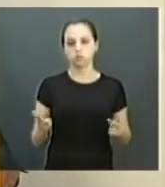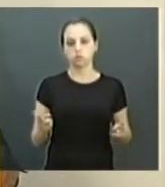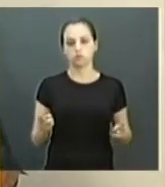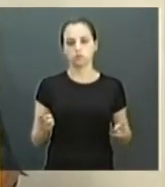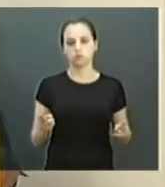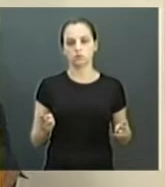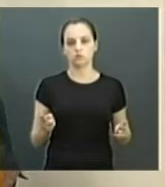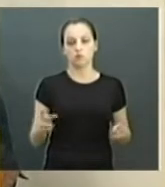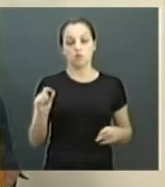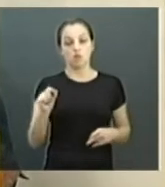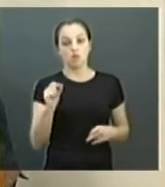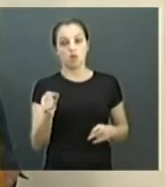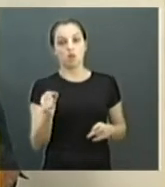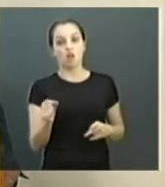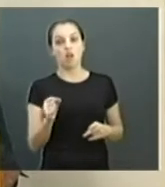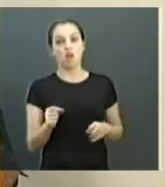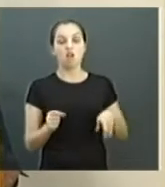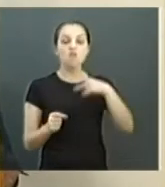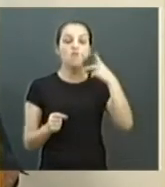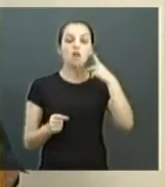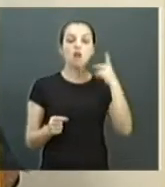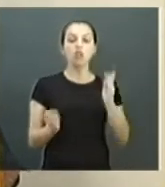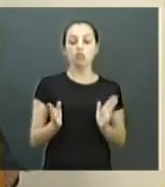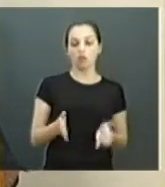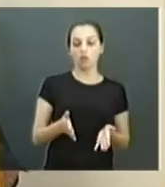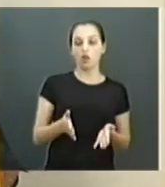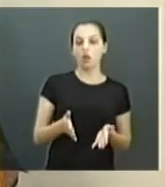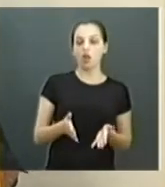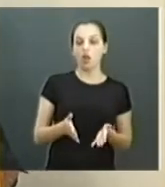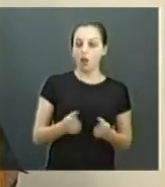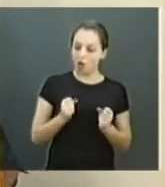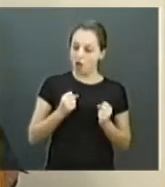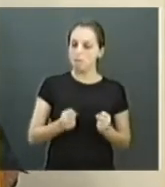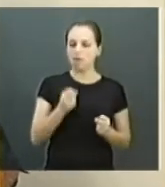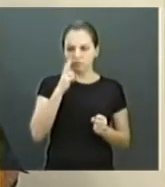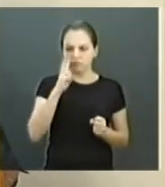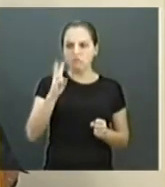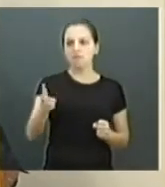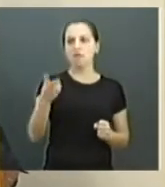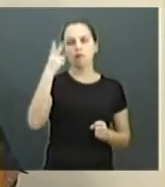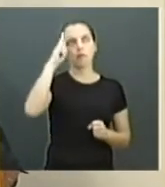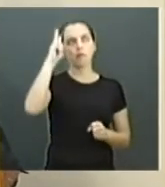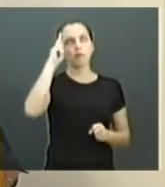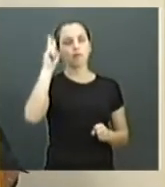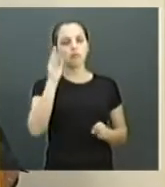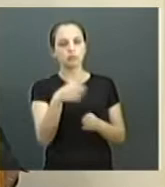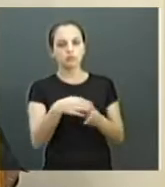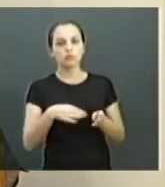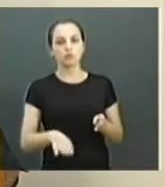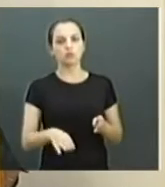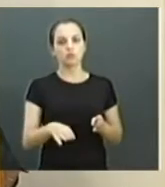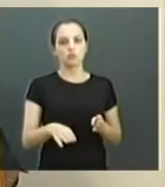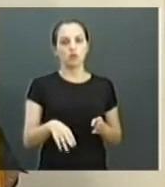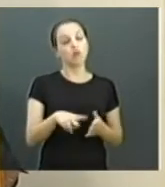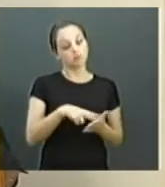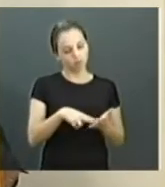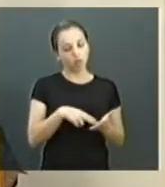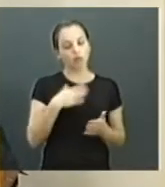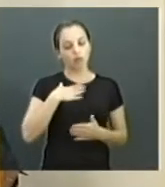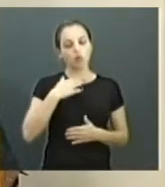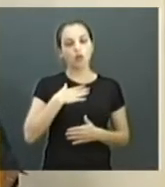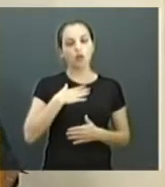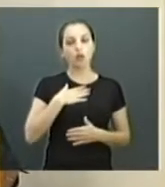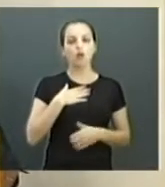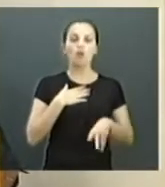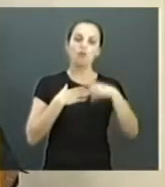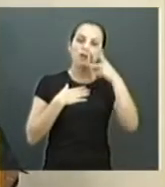E aí essa legislatura eu posso conferir na história da Câmara. pela leitura que eu fiz. E essa é a legislatura que